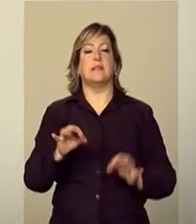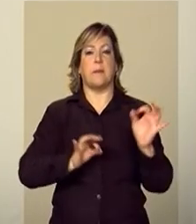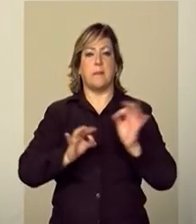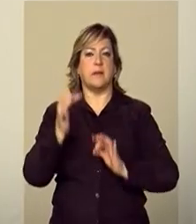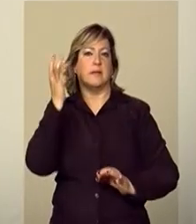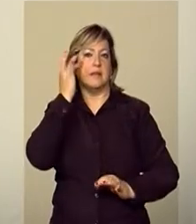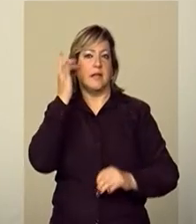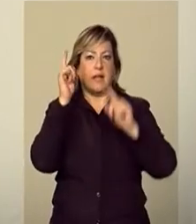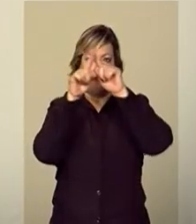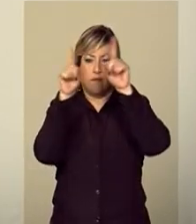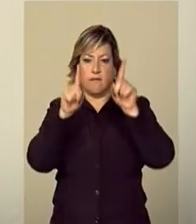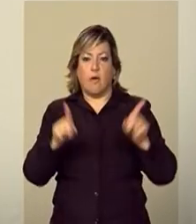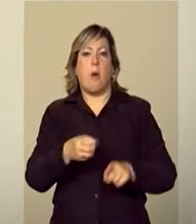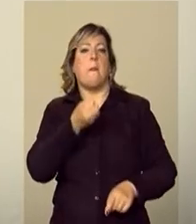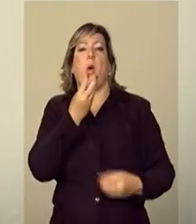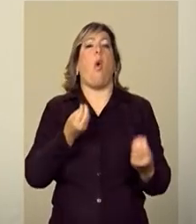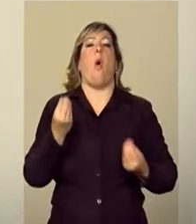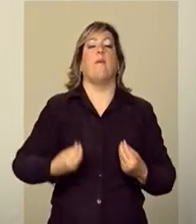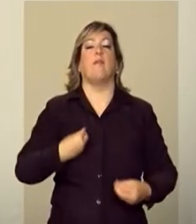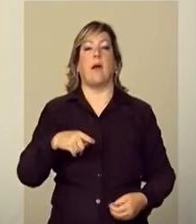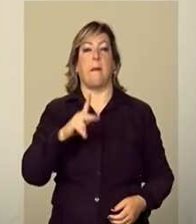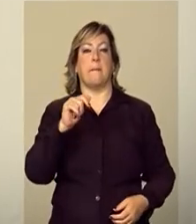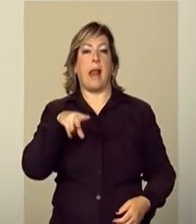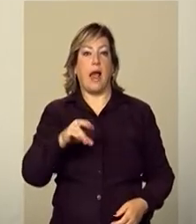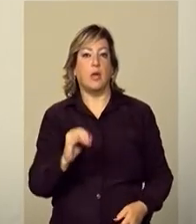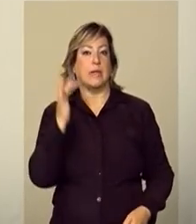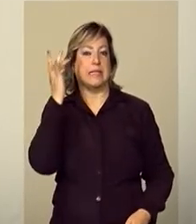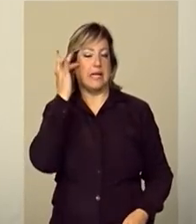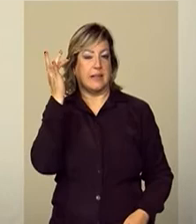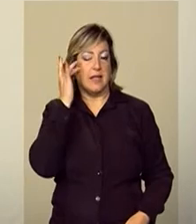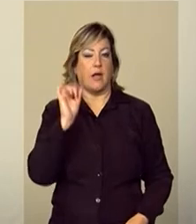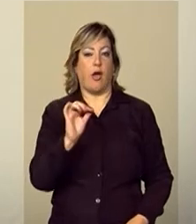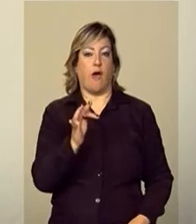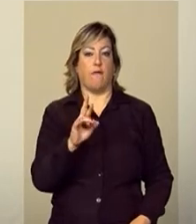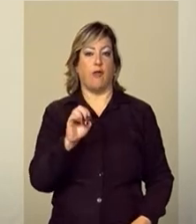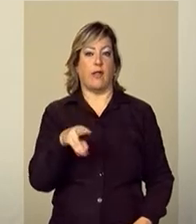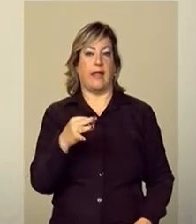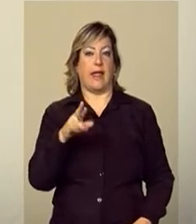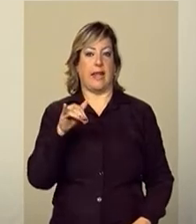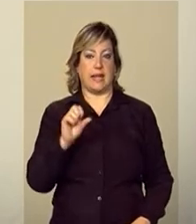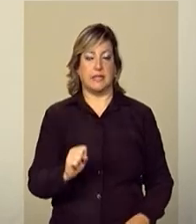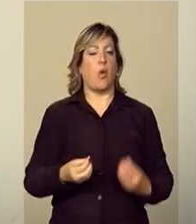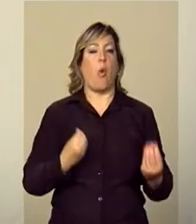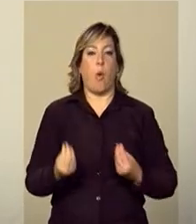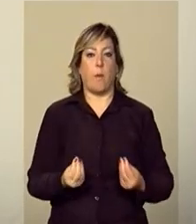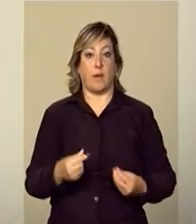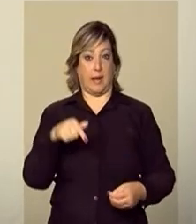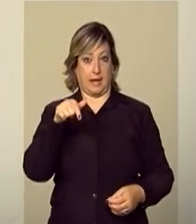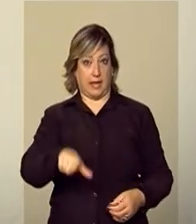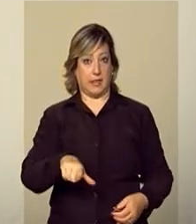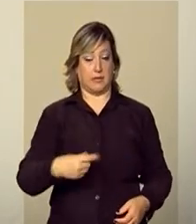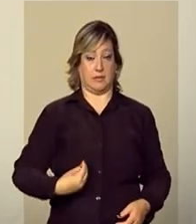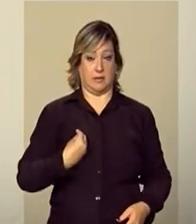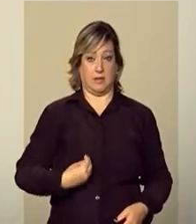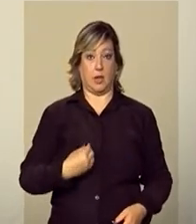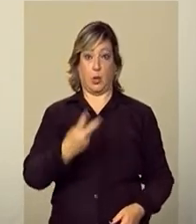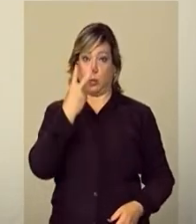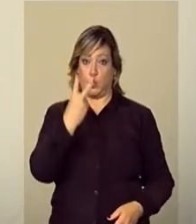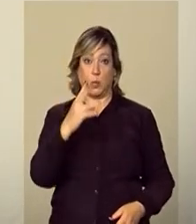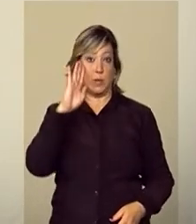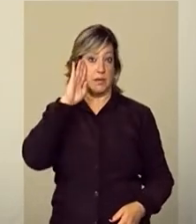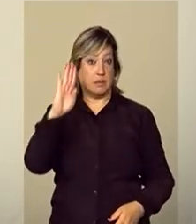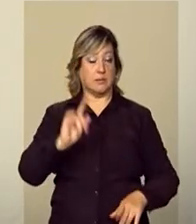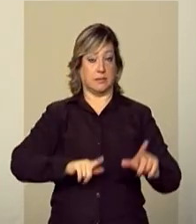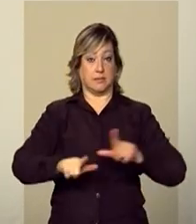que tem tido tão bons resultados o plano estratégico de fronteiras está sendo executado em duas grandes operações